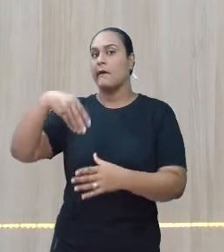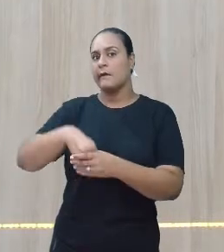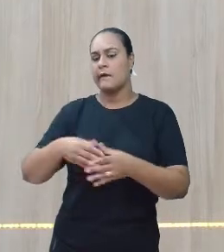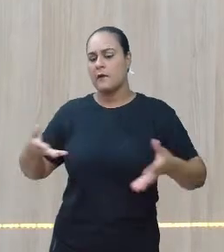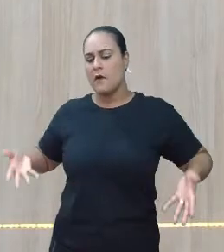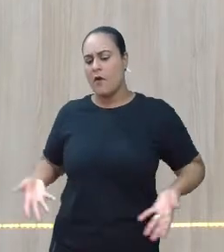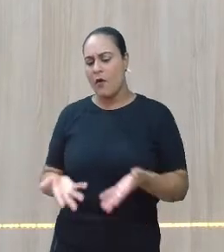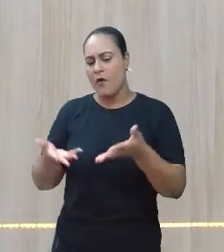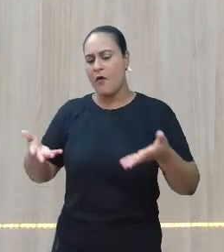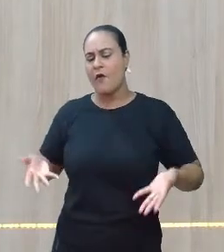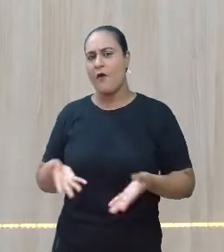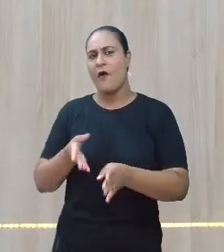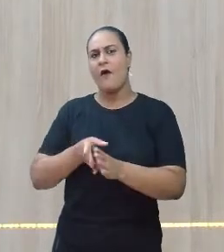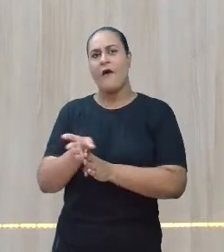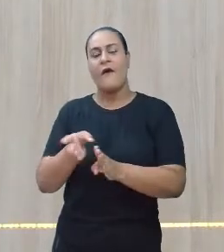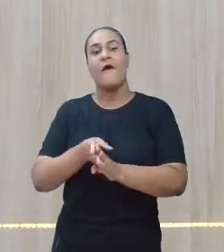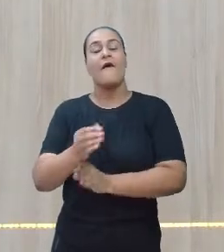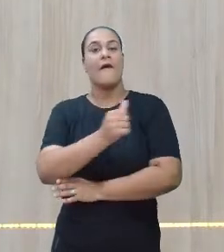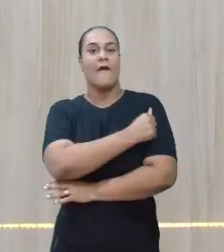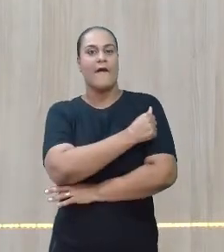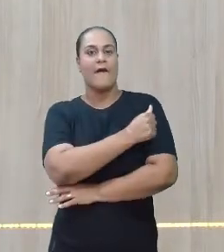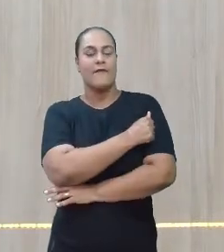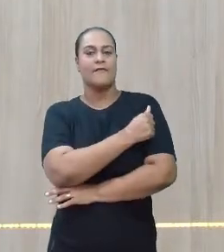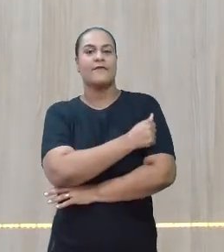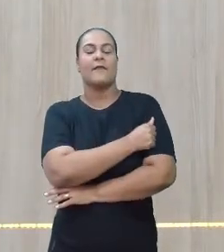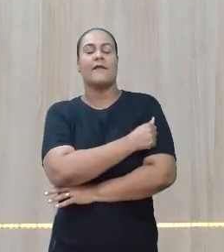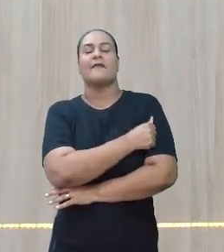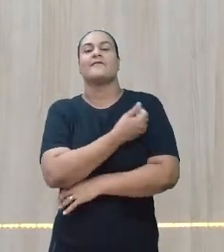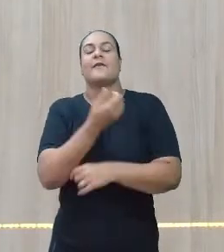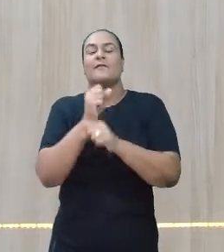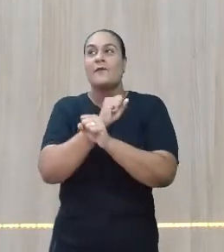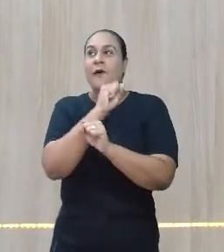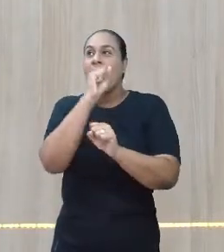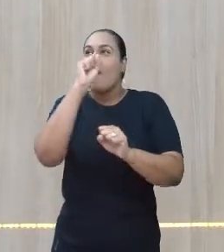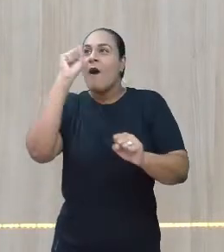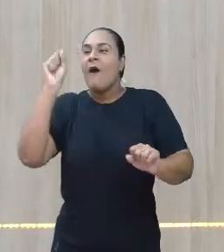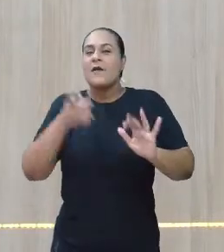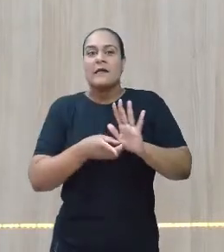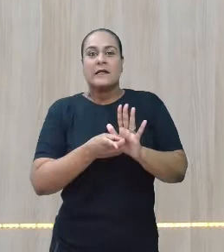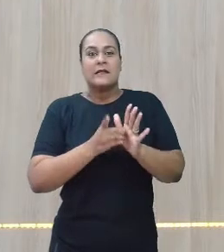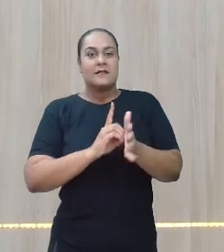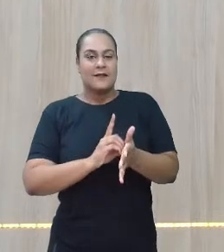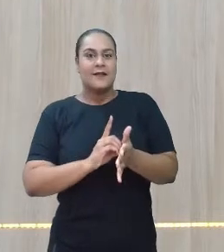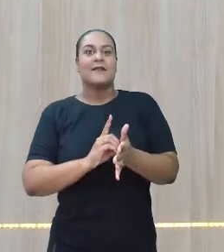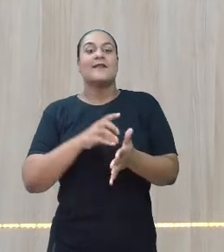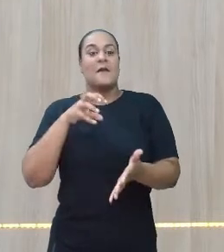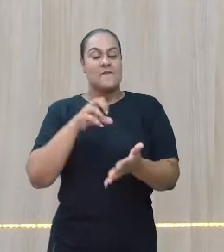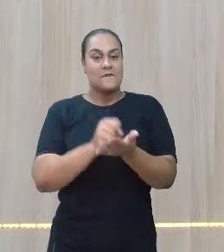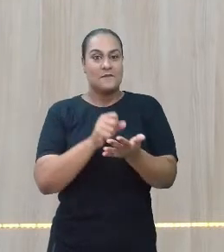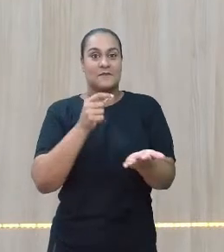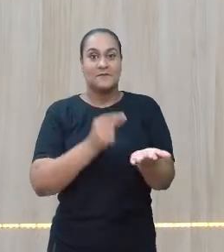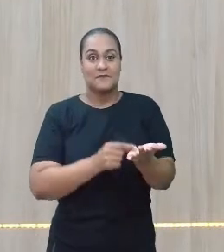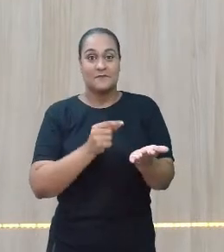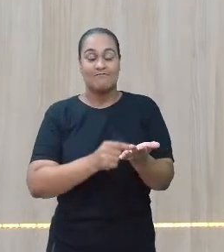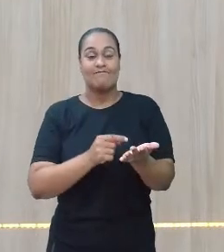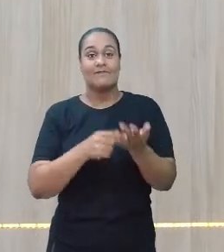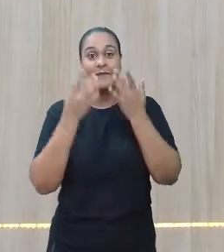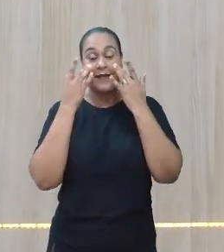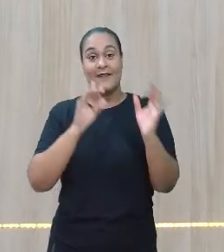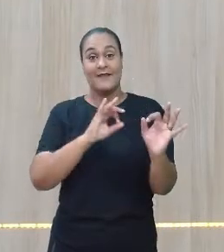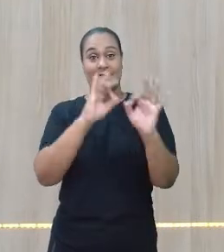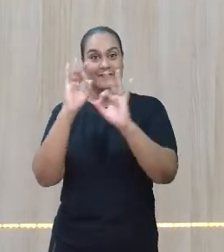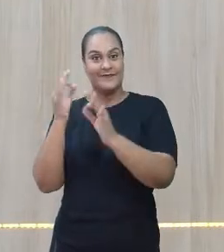incentivando, orientando os alunos a acordarem cedo, a assistirem a aula, a baixar o aplicativo e interagir aqui